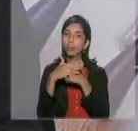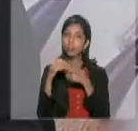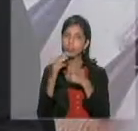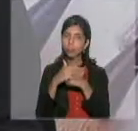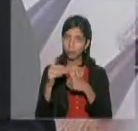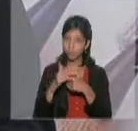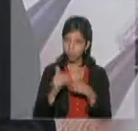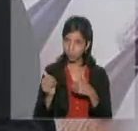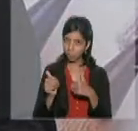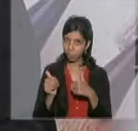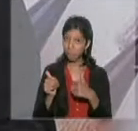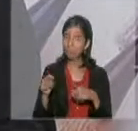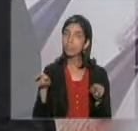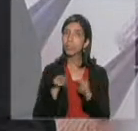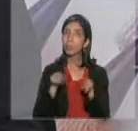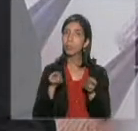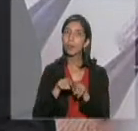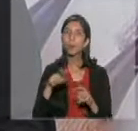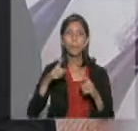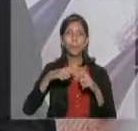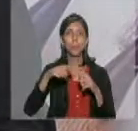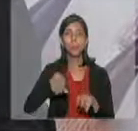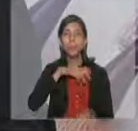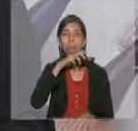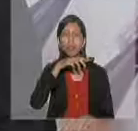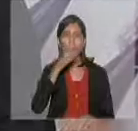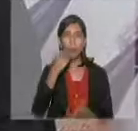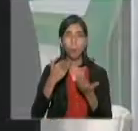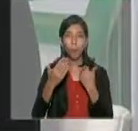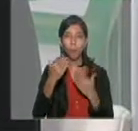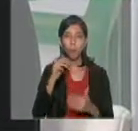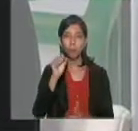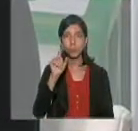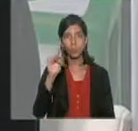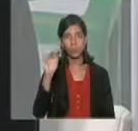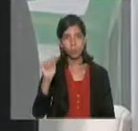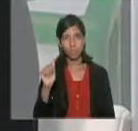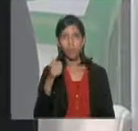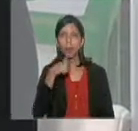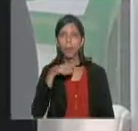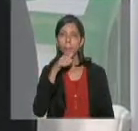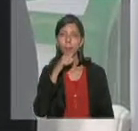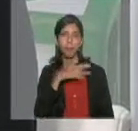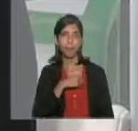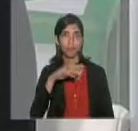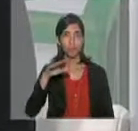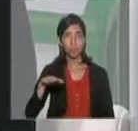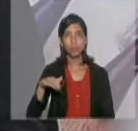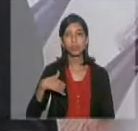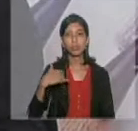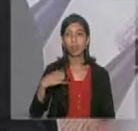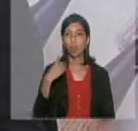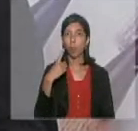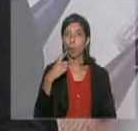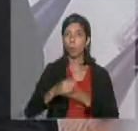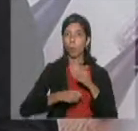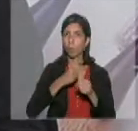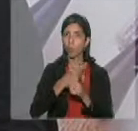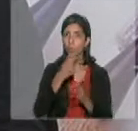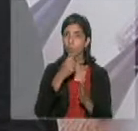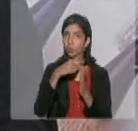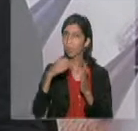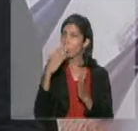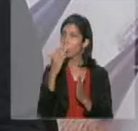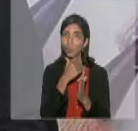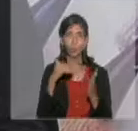projeto Afetoterapia, e a zootecnista Suzana Fernandes, mãe da Ana Clara, de 1 ano e 7 meses, que